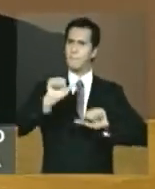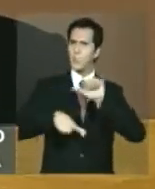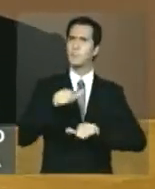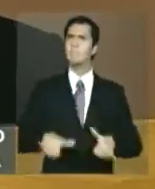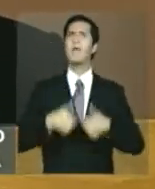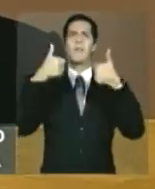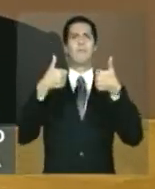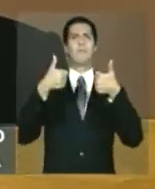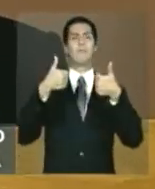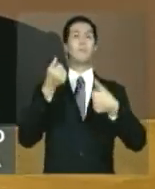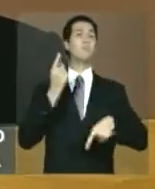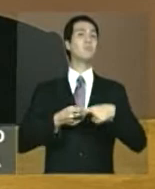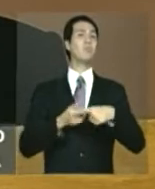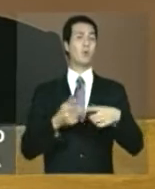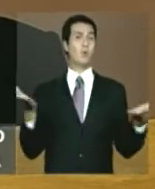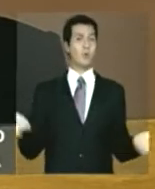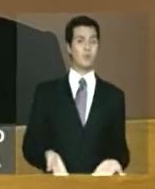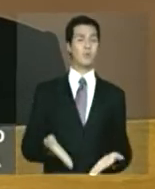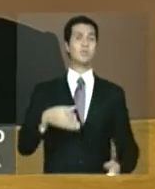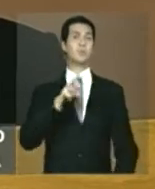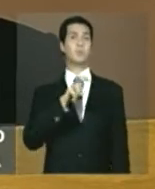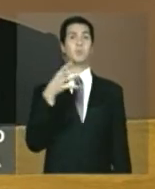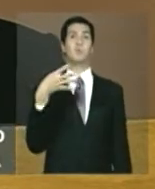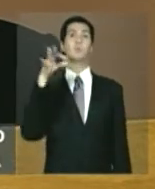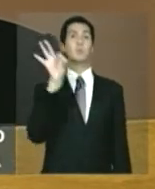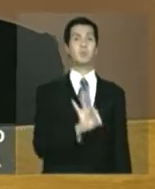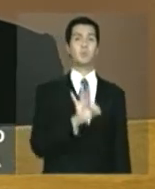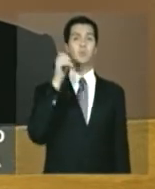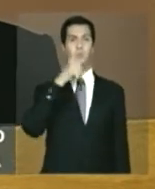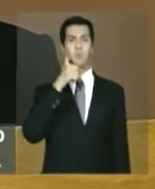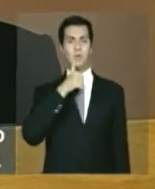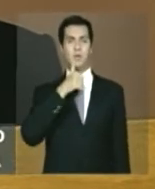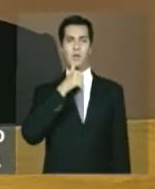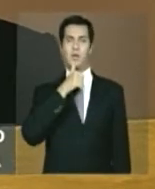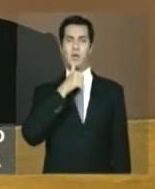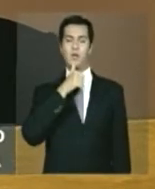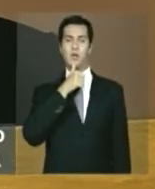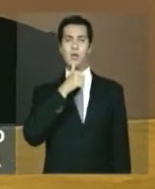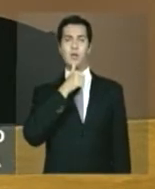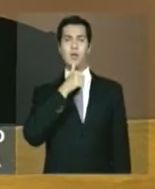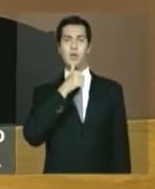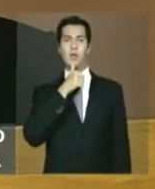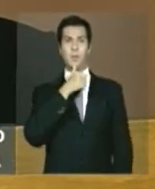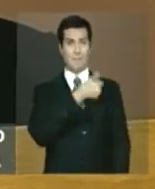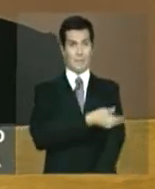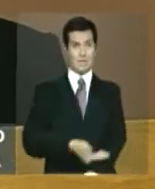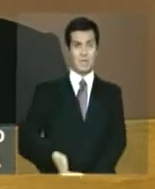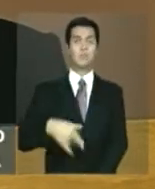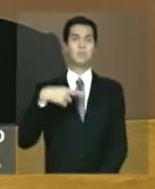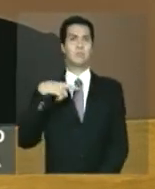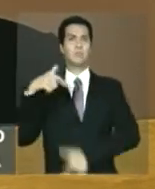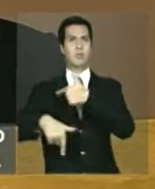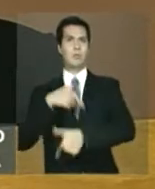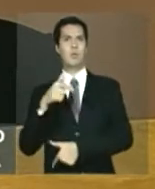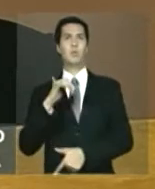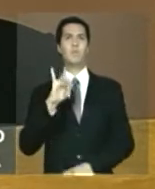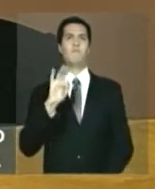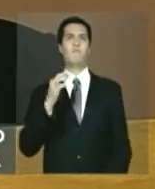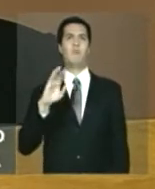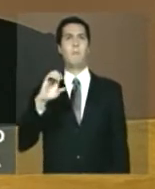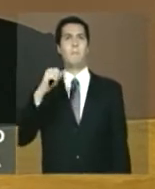44% das mulheres brancas estão em trabalhos informais mulheres de cor parda esta